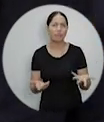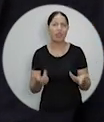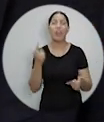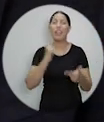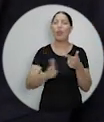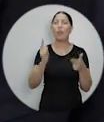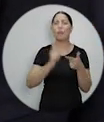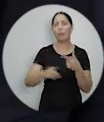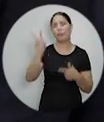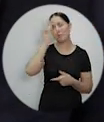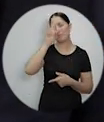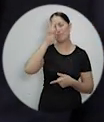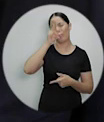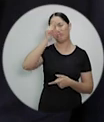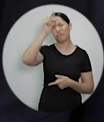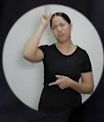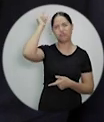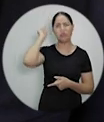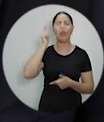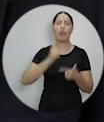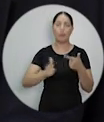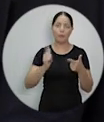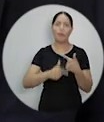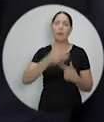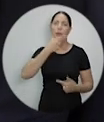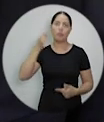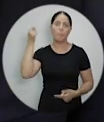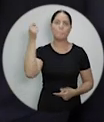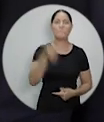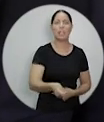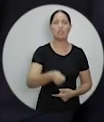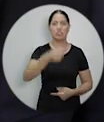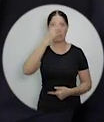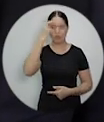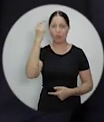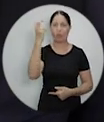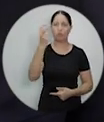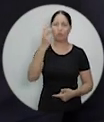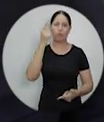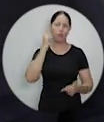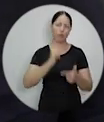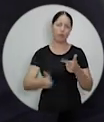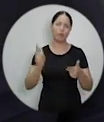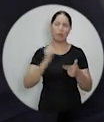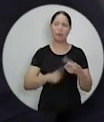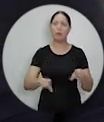problema histórico, é um problema de um machismo cultural, um problema da